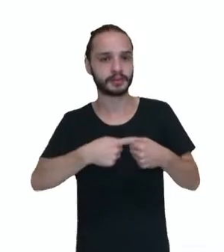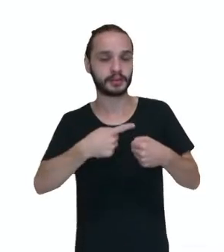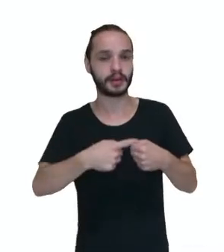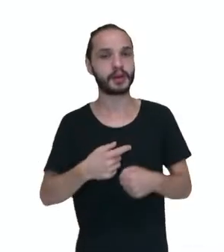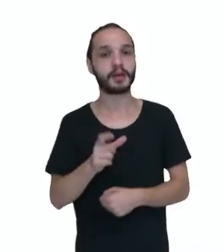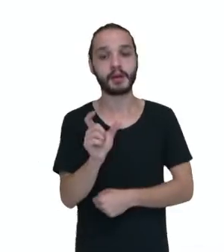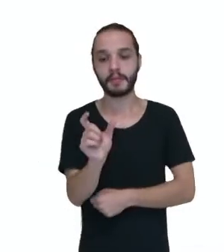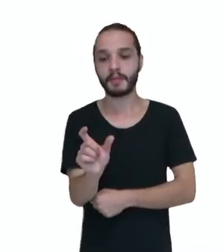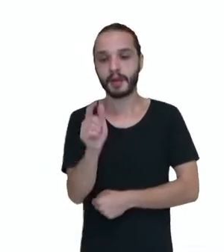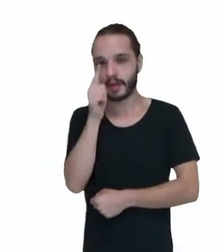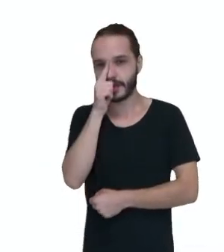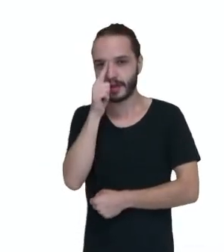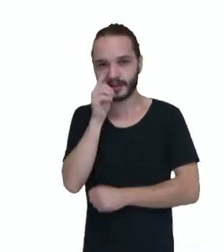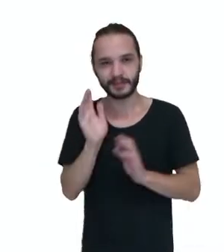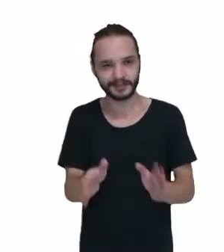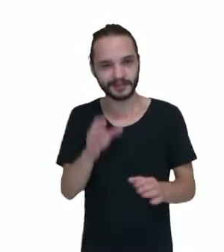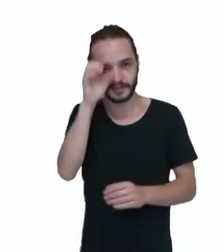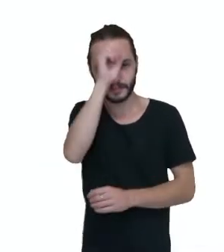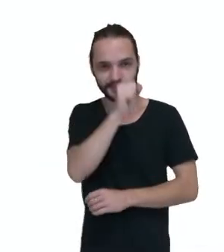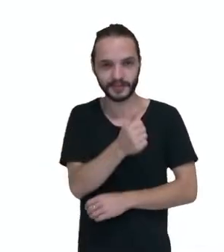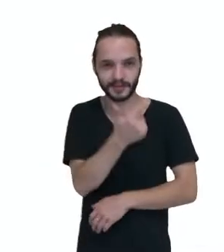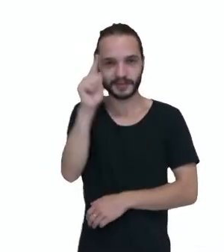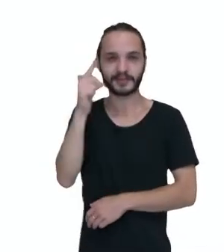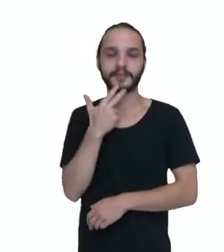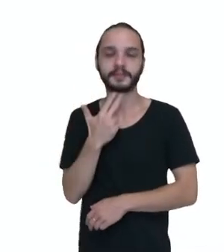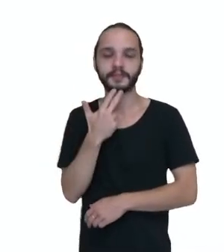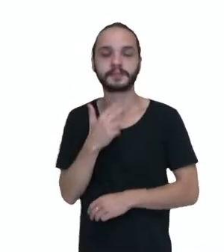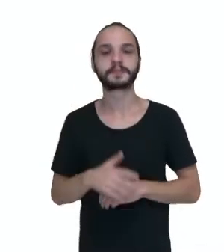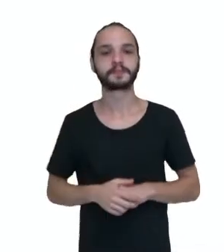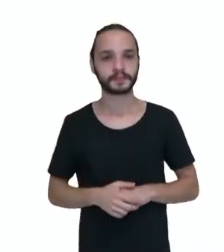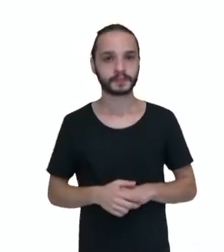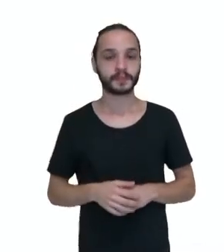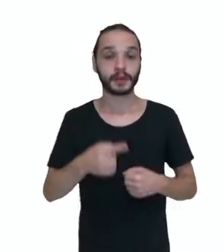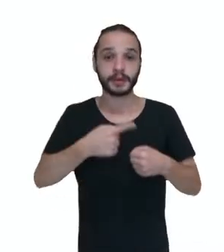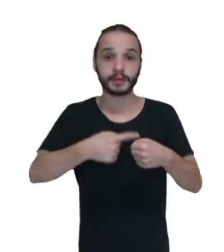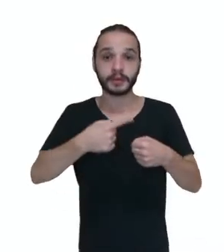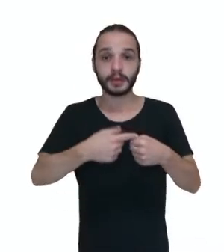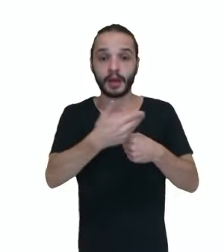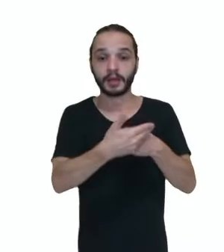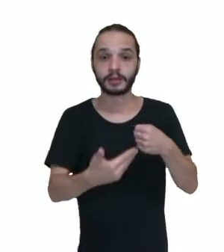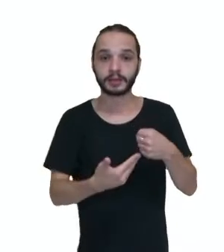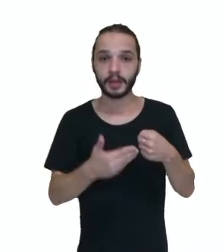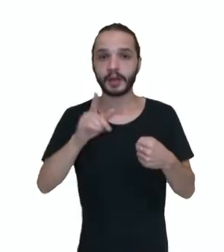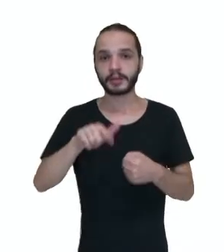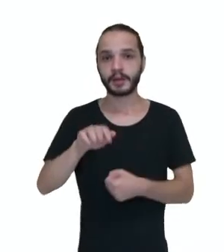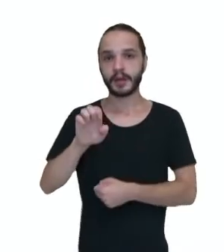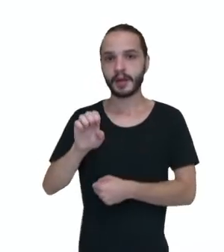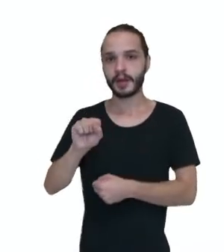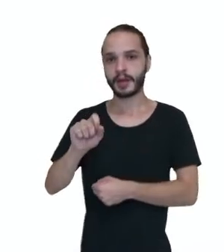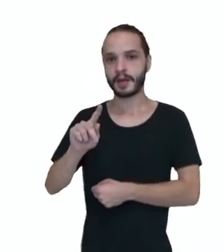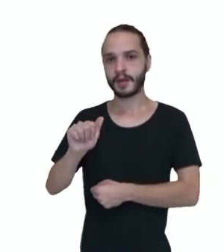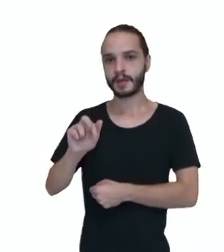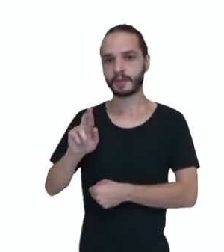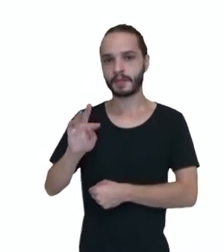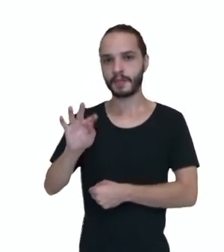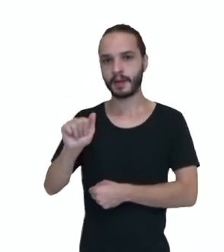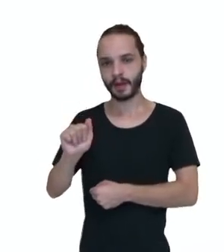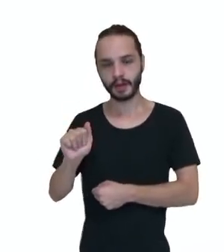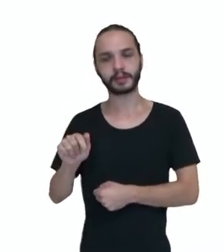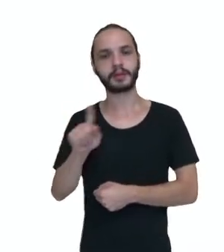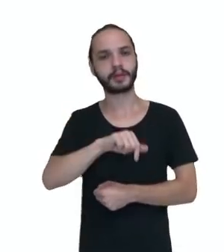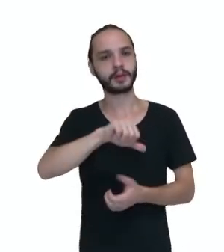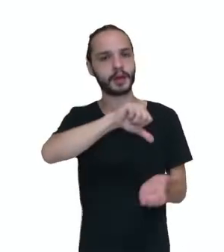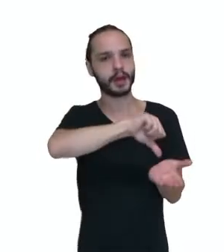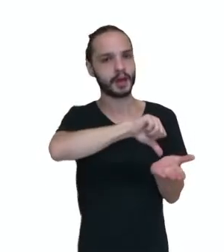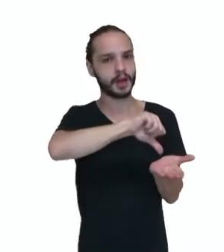aprendendo até outra língua aqui. As cidades-estados que mais se destacaram foram Esparta e Atenas, muito conhecidas, né,